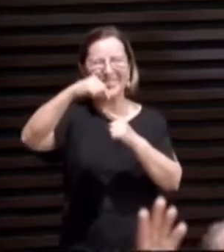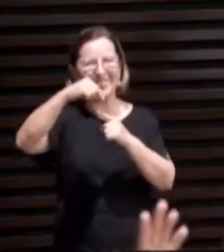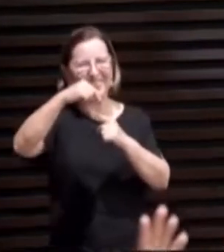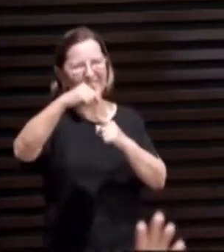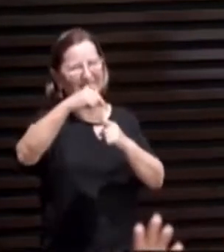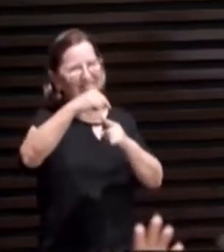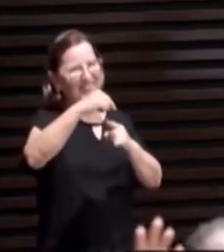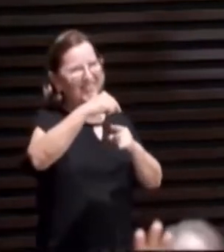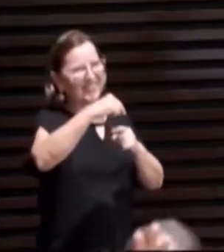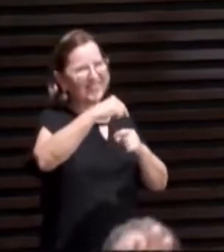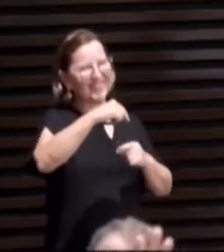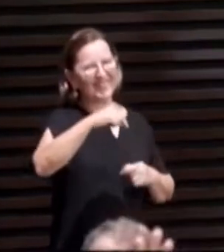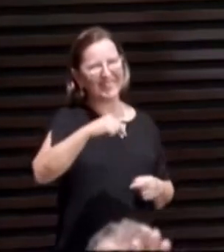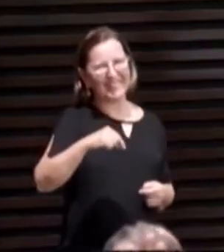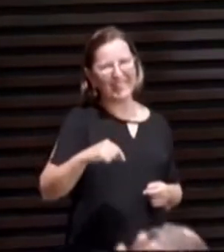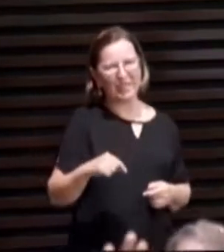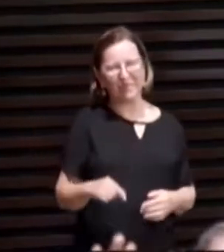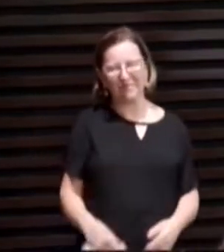Santo,